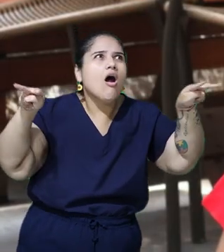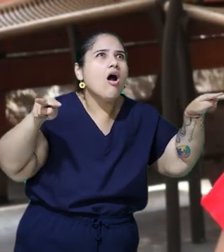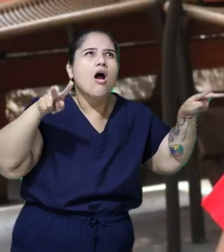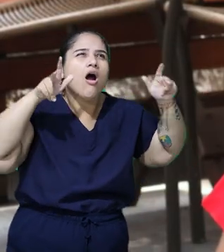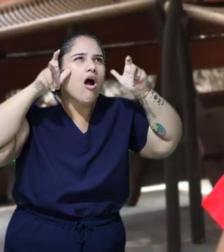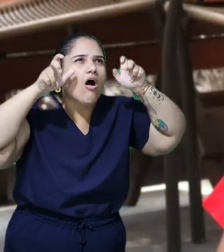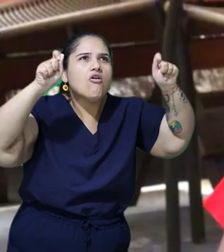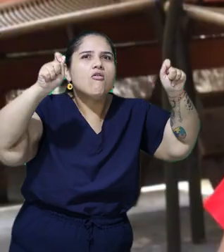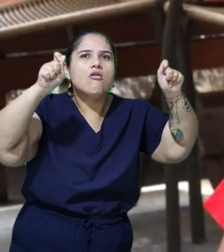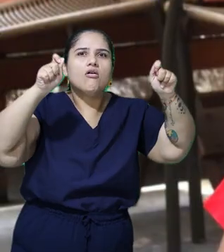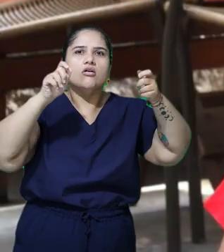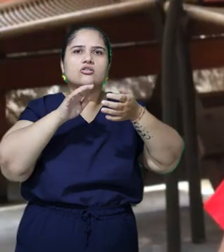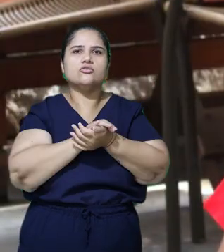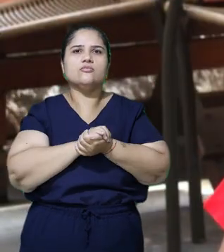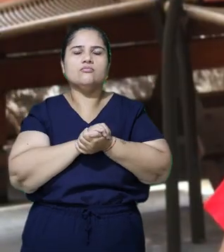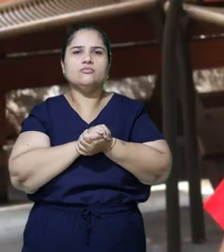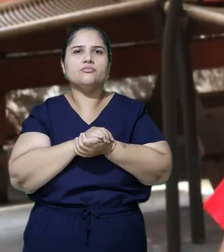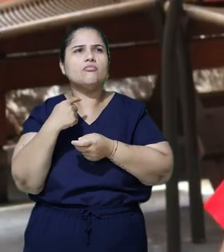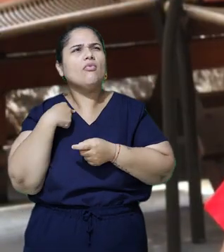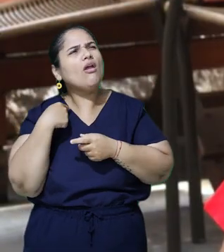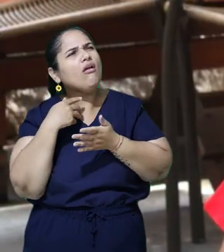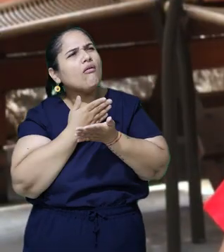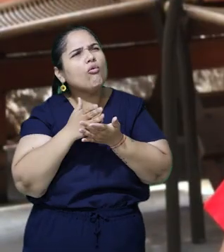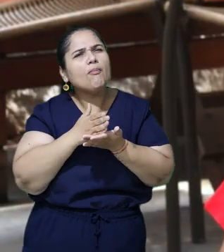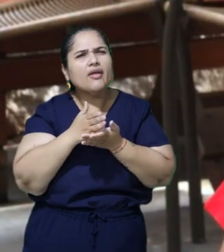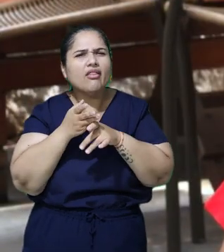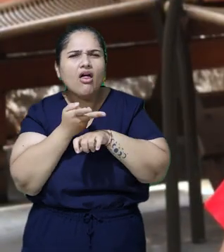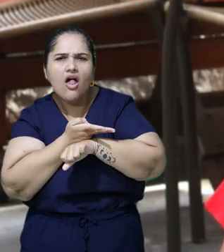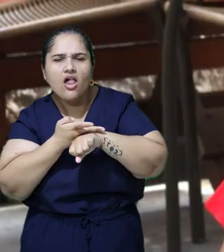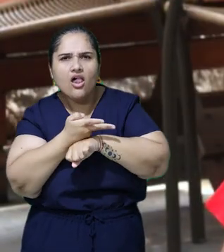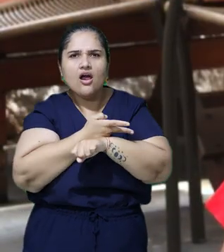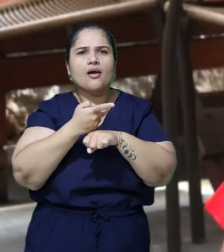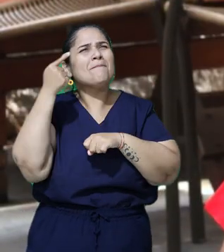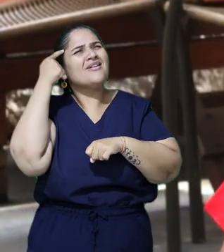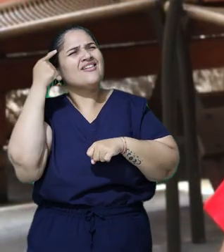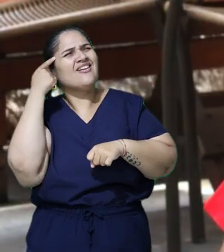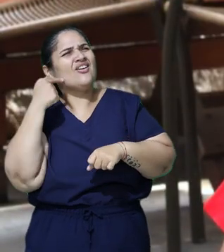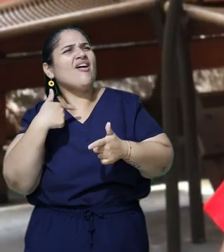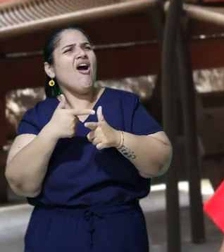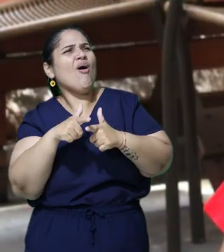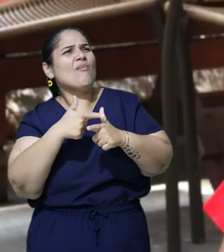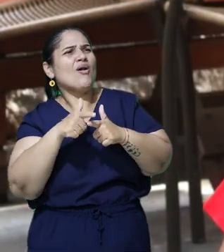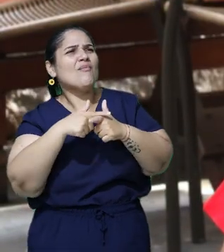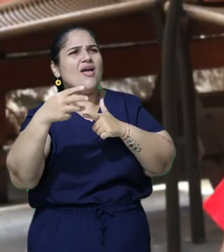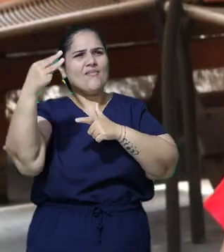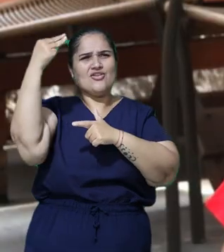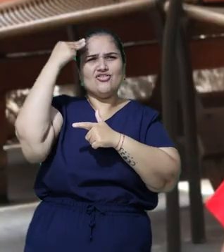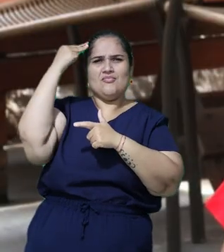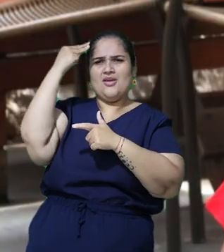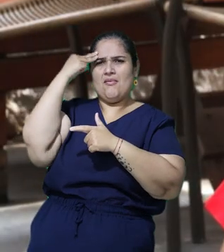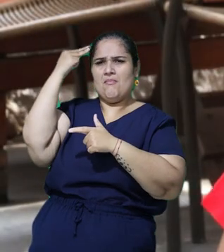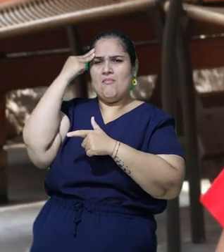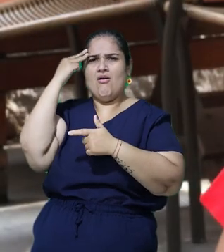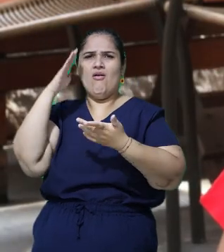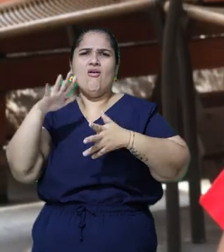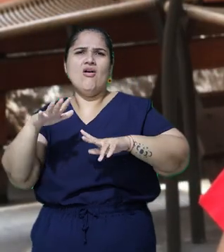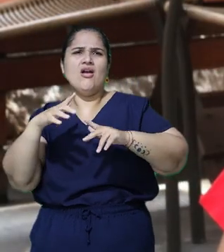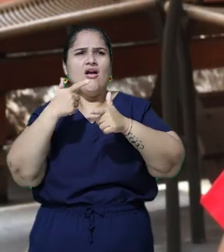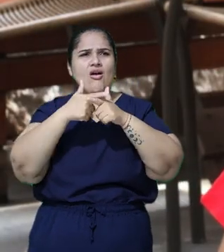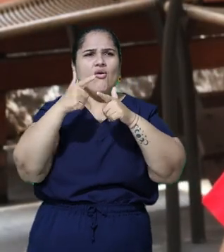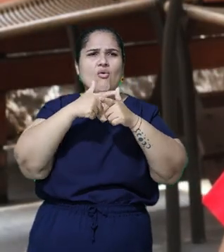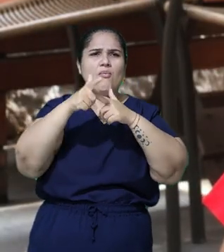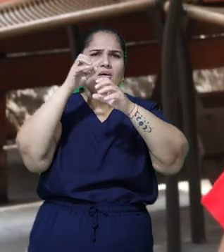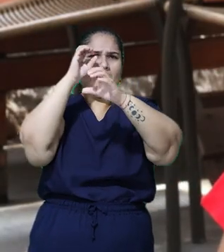forte. Então eu comecei a investigar achando que eu estava com problema de memória, com problema de glaucoma,